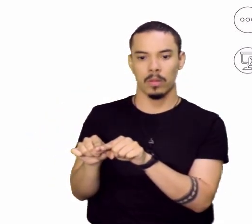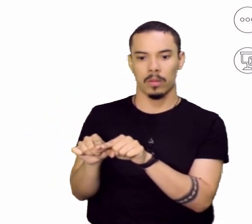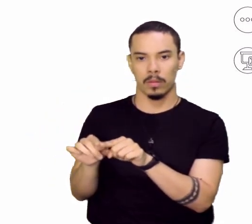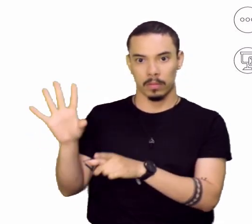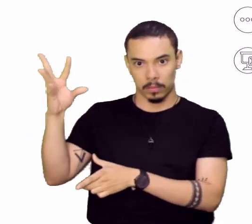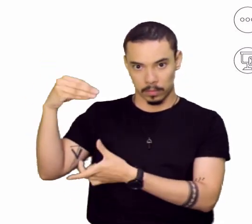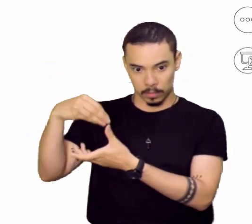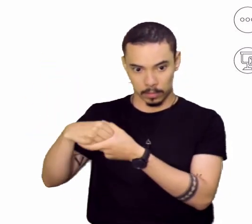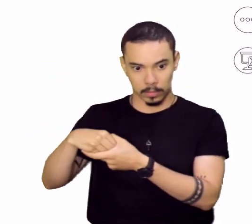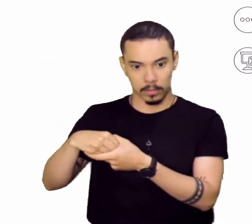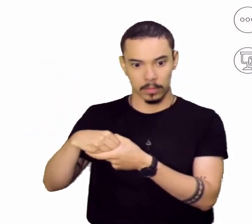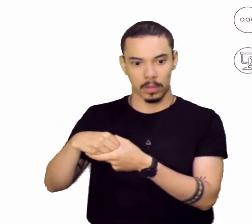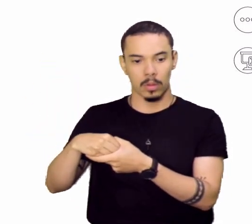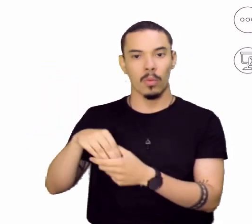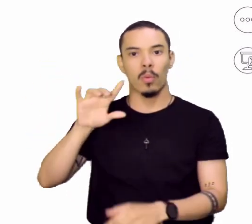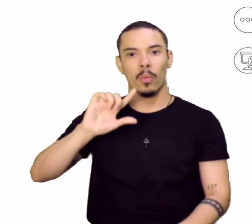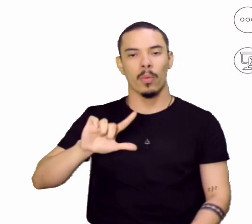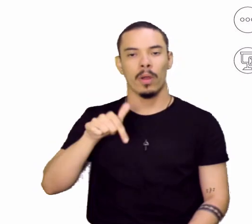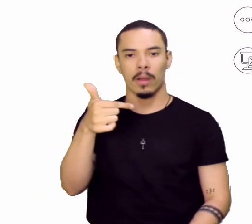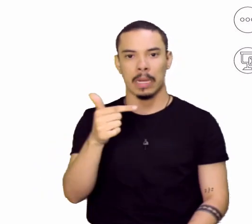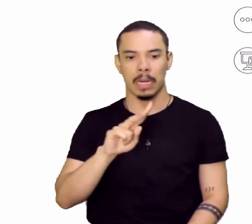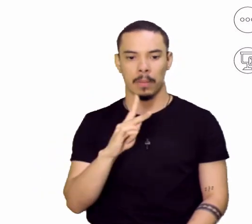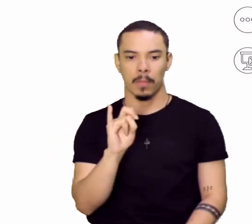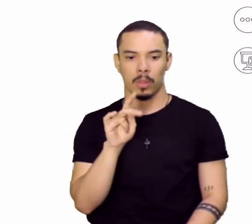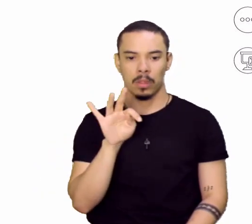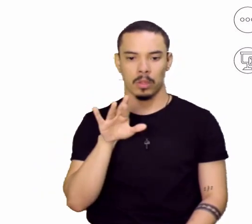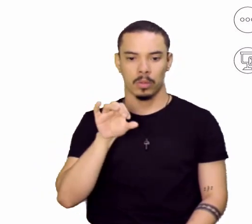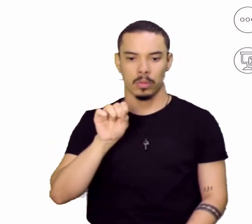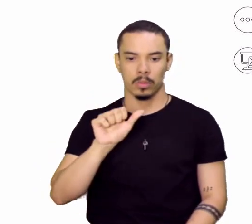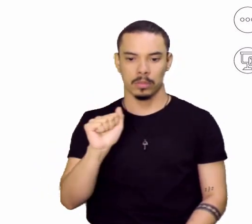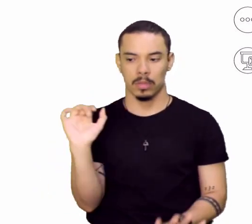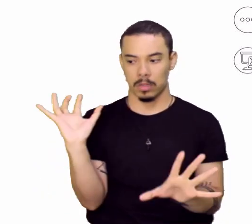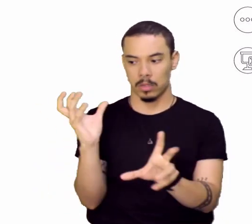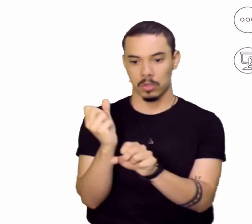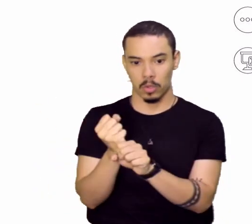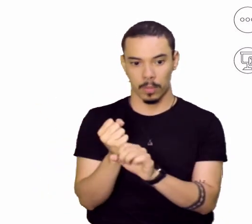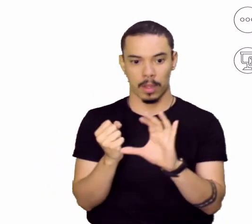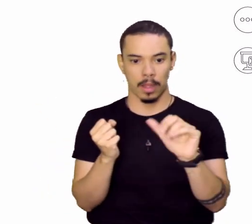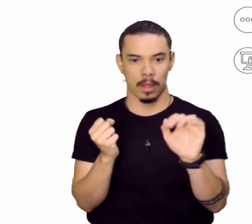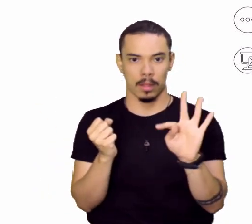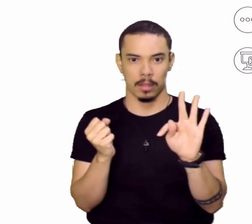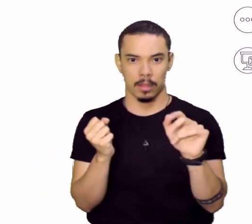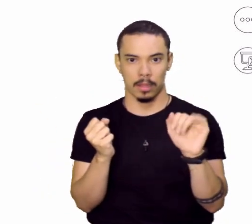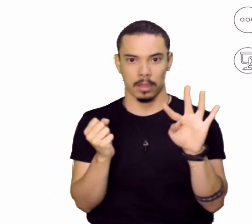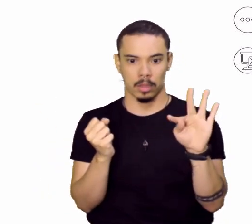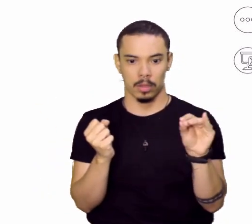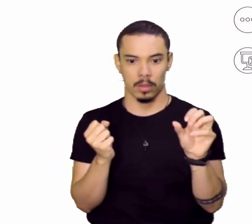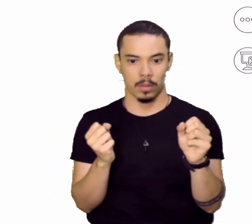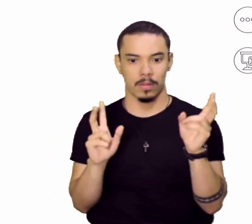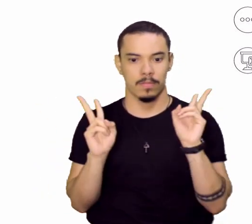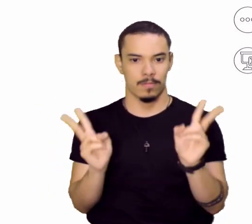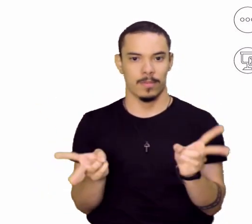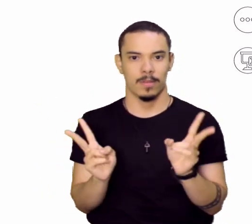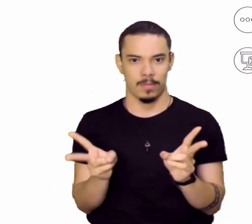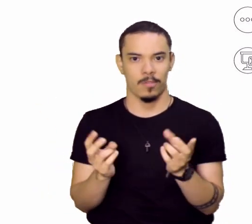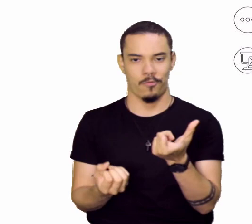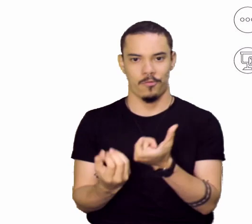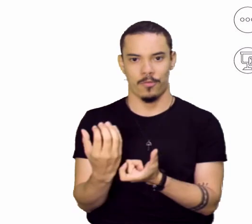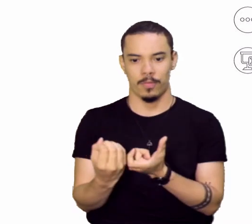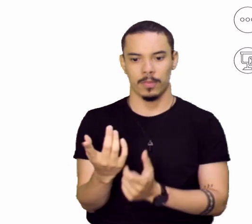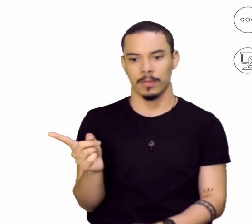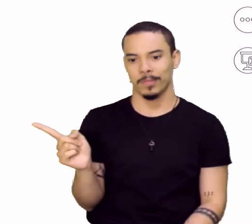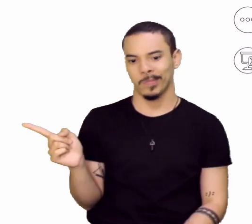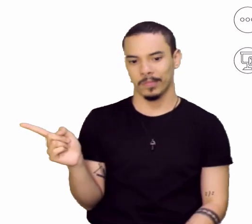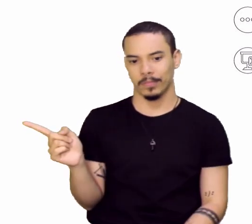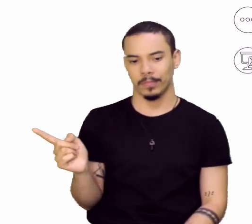retângulo, o quadrado da hipotenusa é igual à soma dos quadrados dos catetos. Está aqui, ó. Vamos fazer aqui